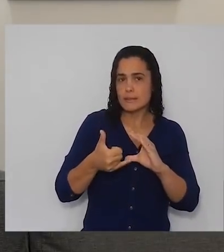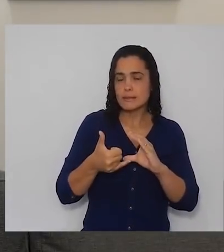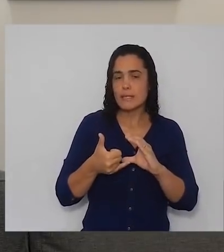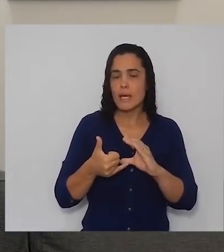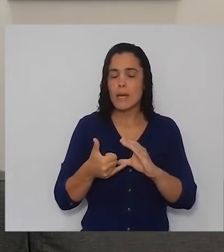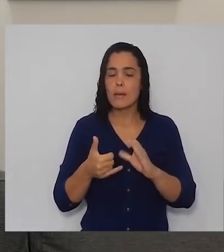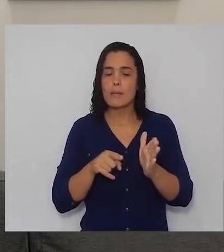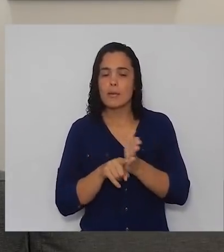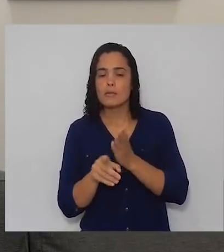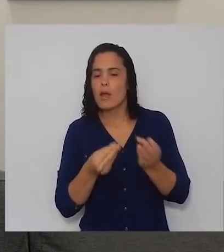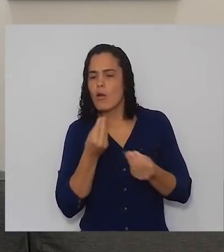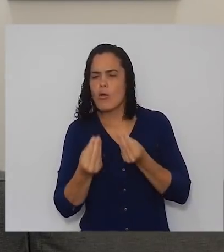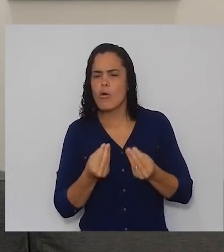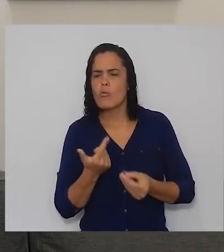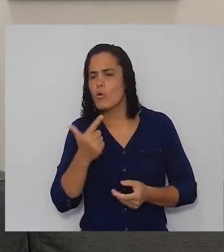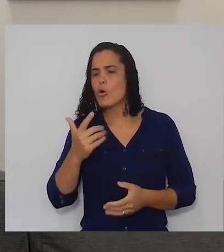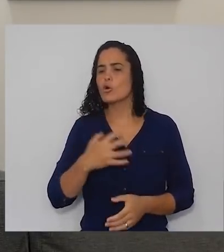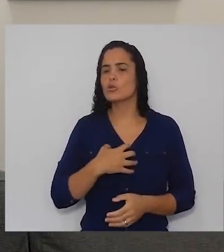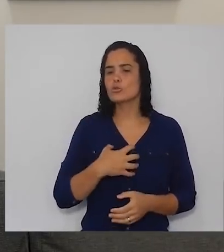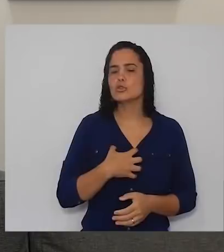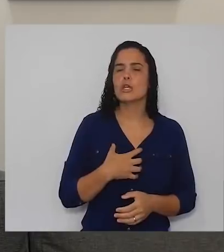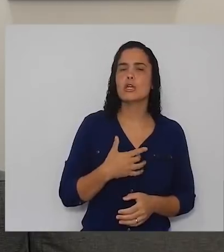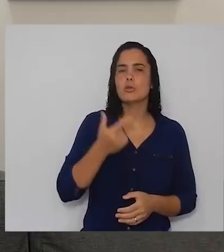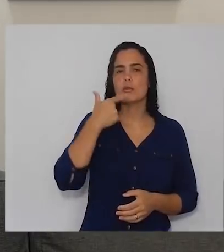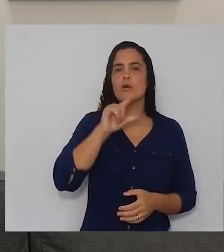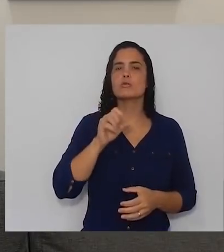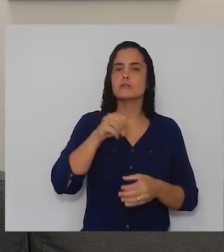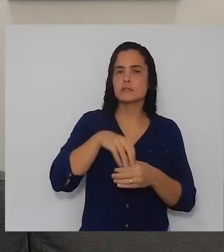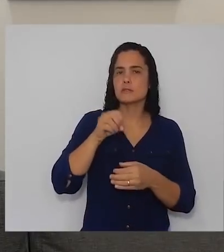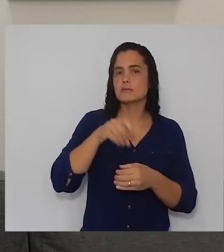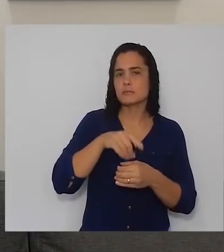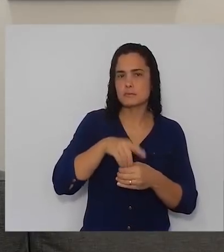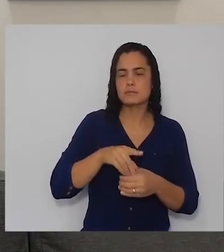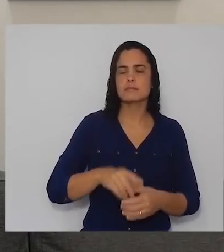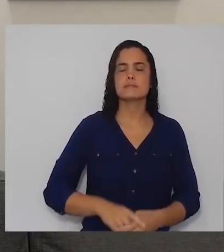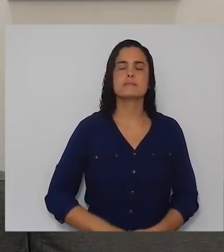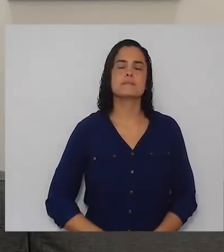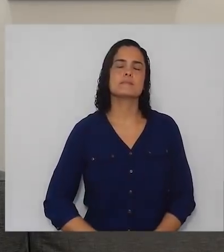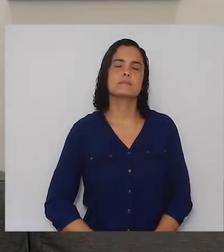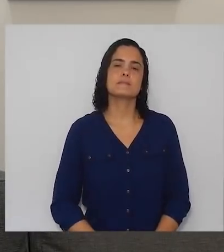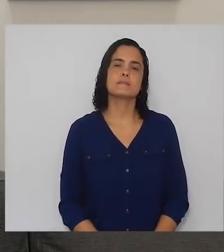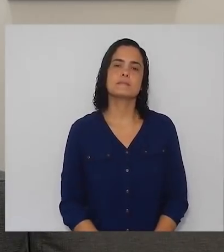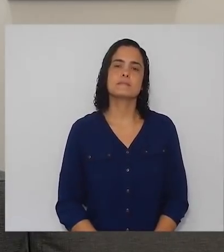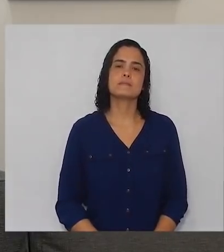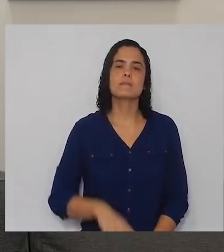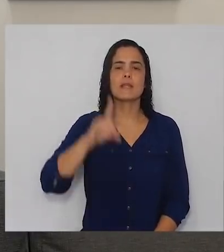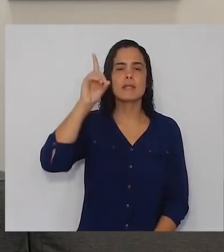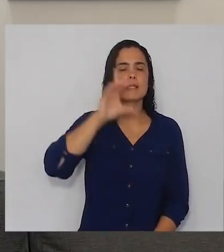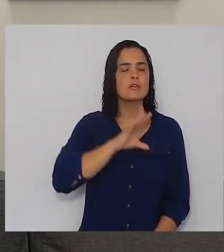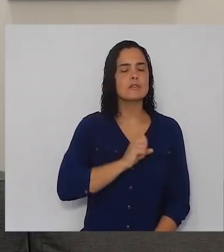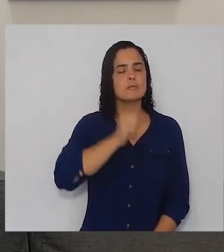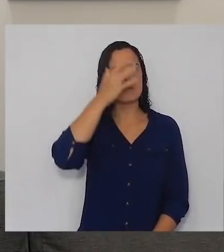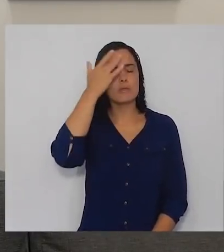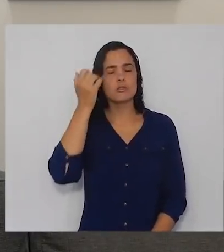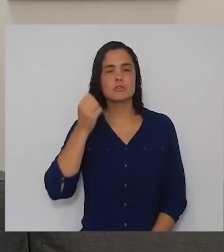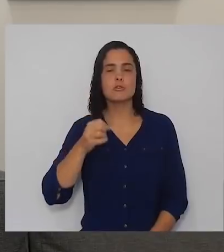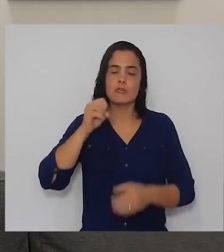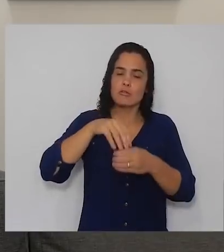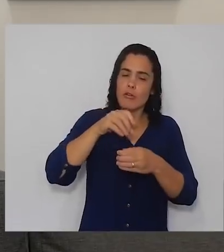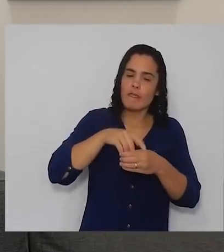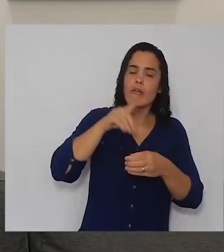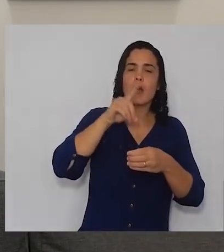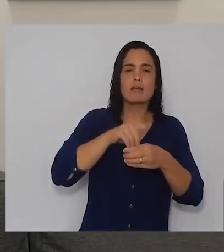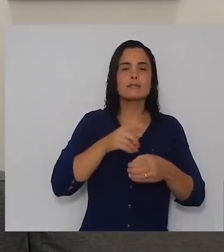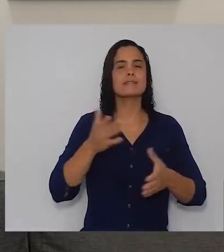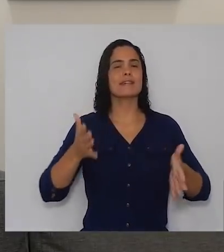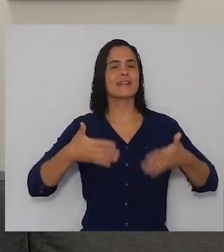mais favorável, mais fácil para você entregar as suas contribuições, a sua oferta, a sua doação para a nossa igreja.